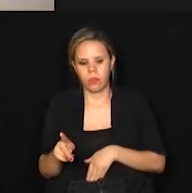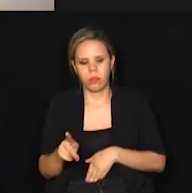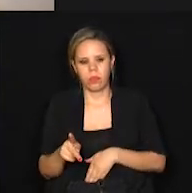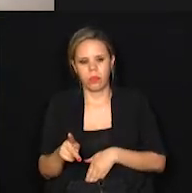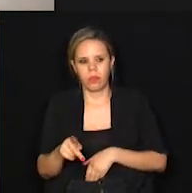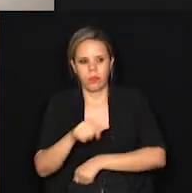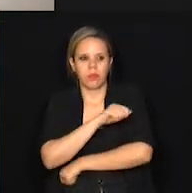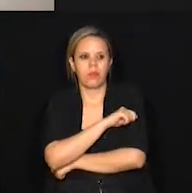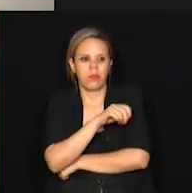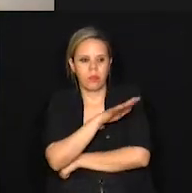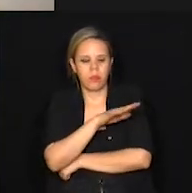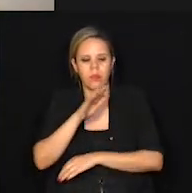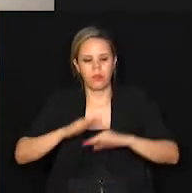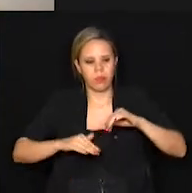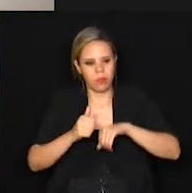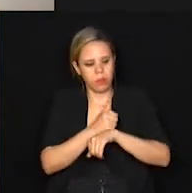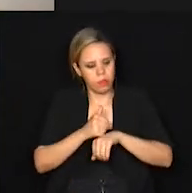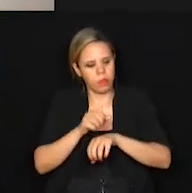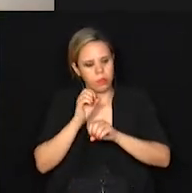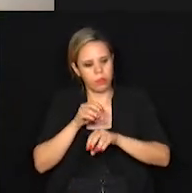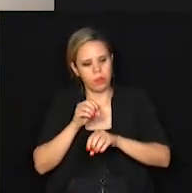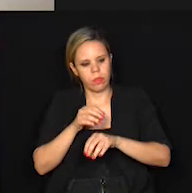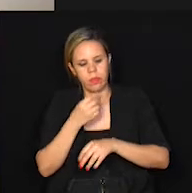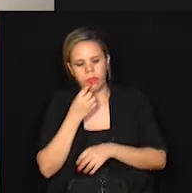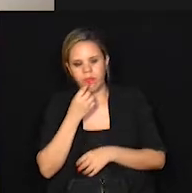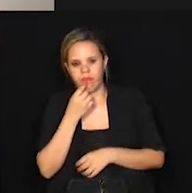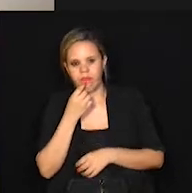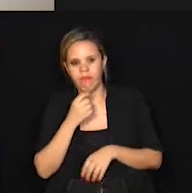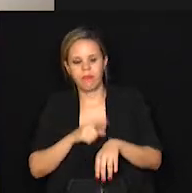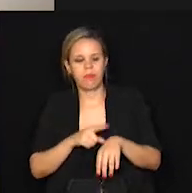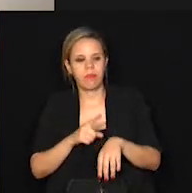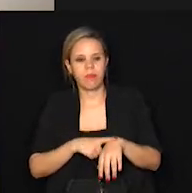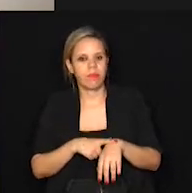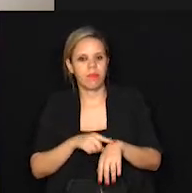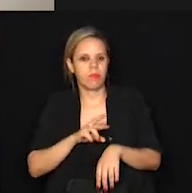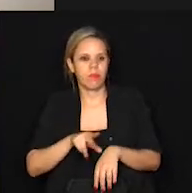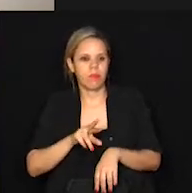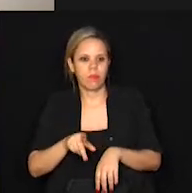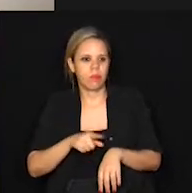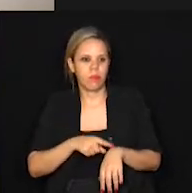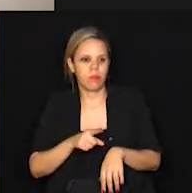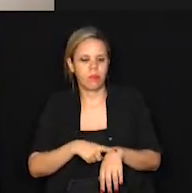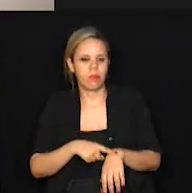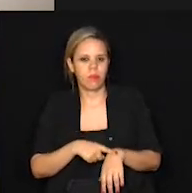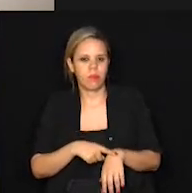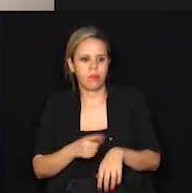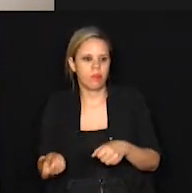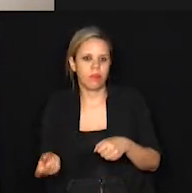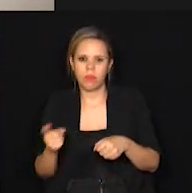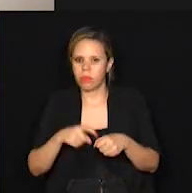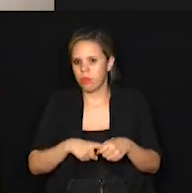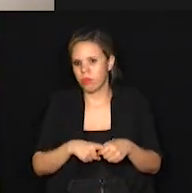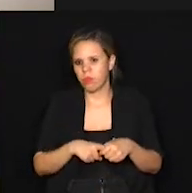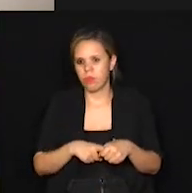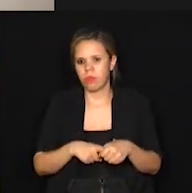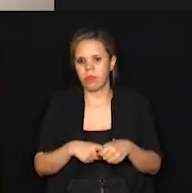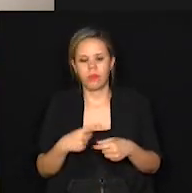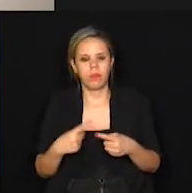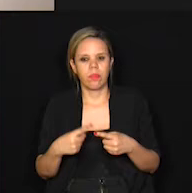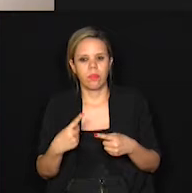os alunos, os profissionais da educação, nesse momento, não é um momento para estar retornando, até porque